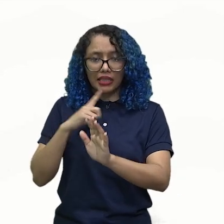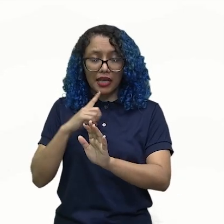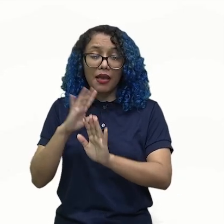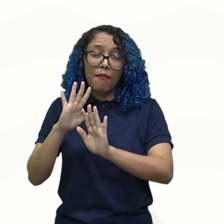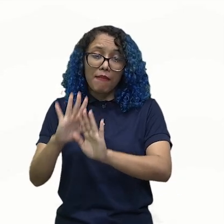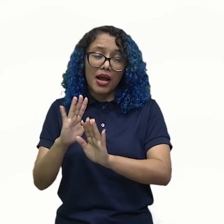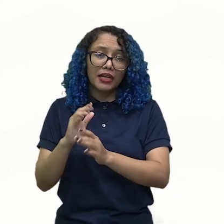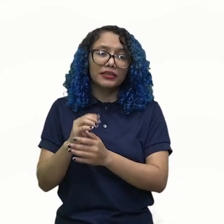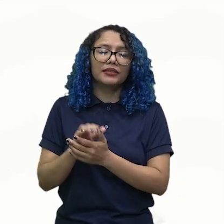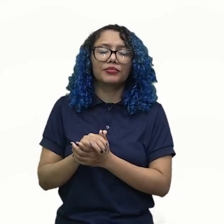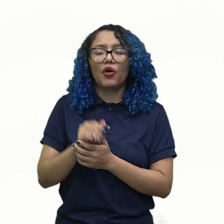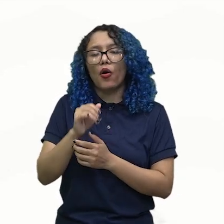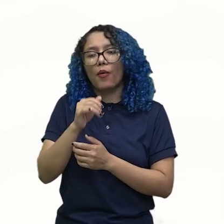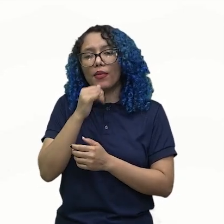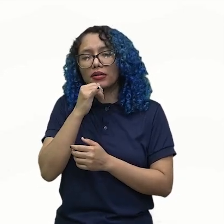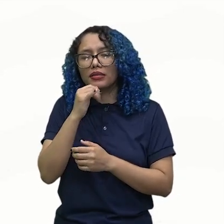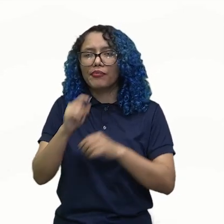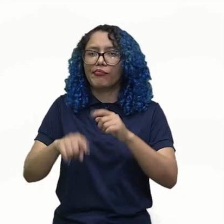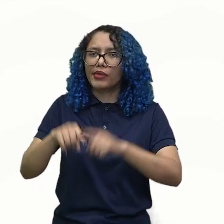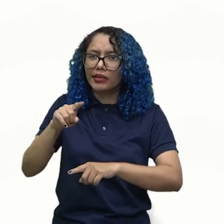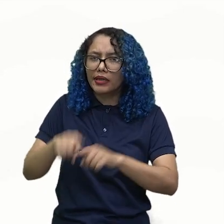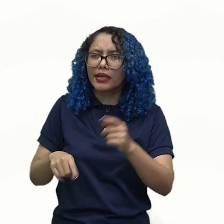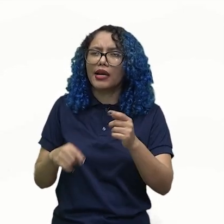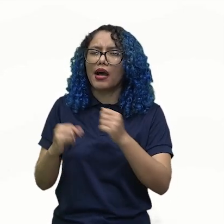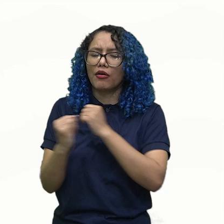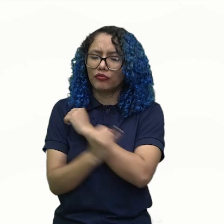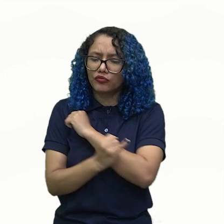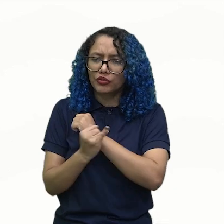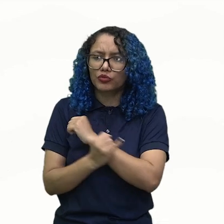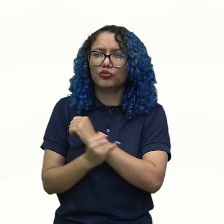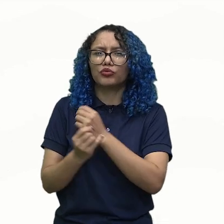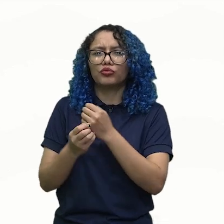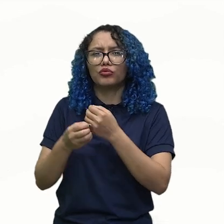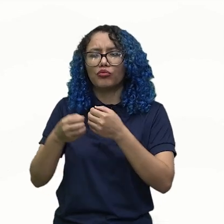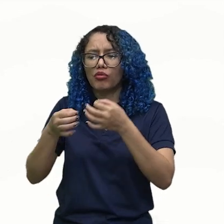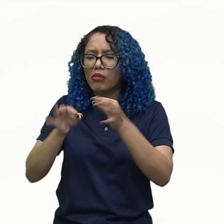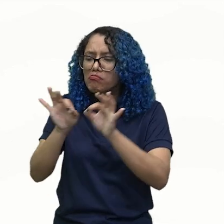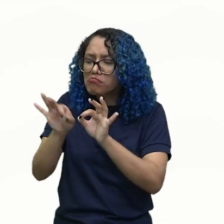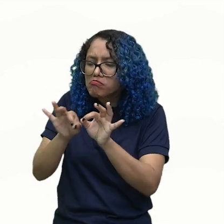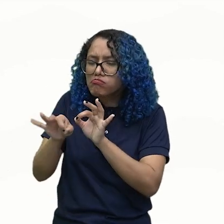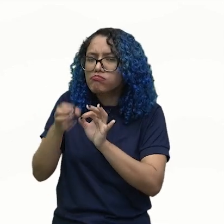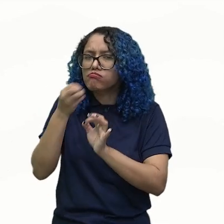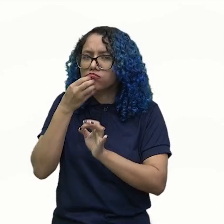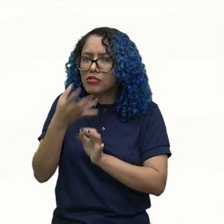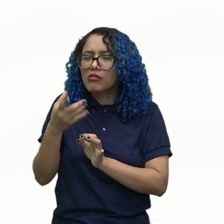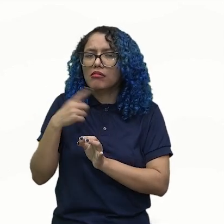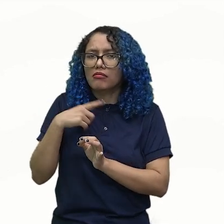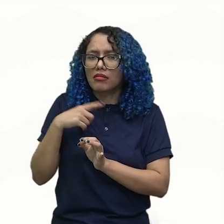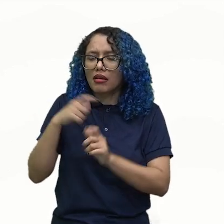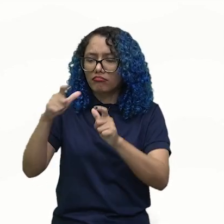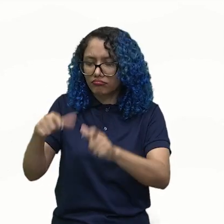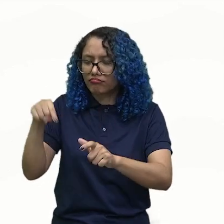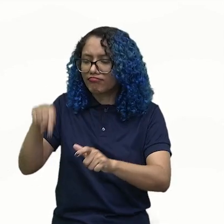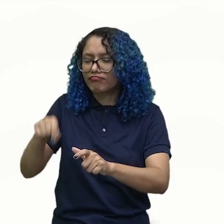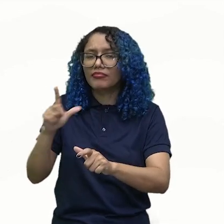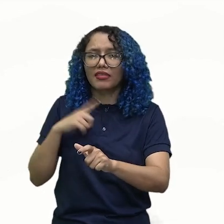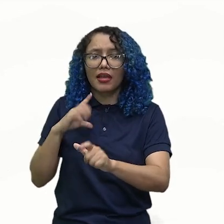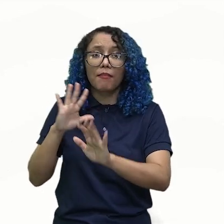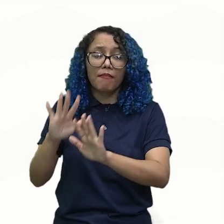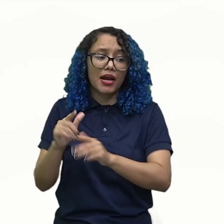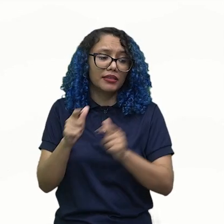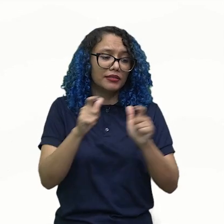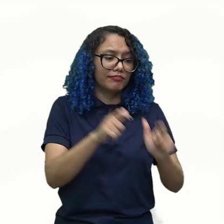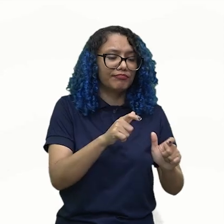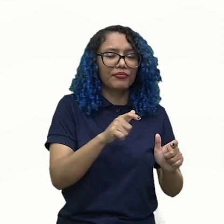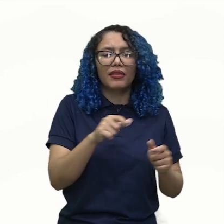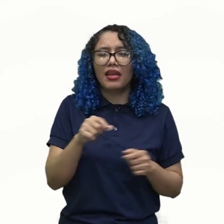bairro tem equipamentos e infraestrutura urbana, né, outros bairros não têm. Enquanto tem bairro com energia